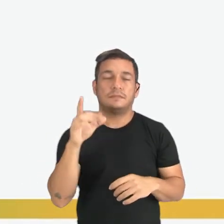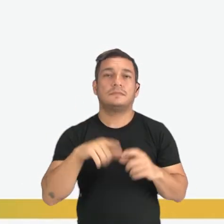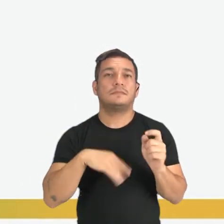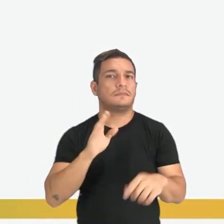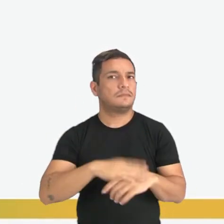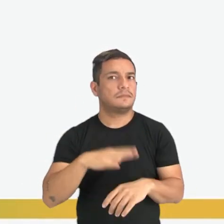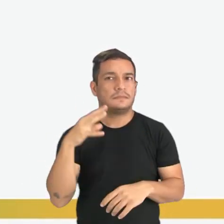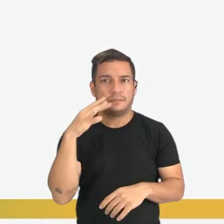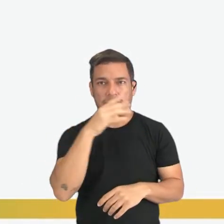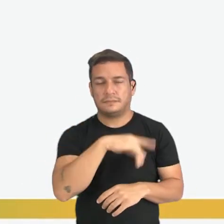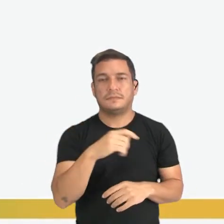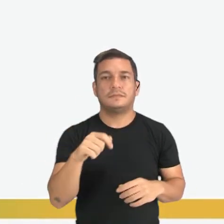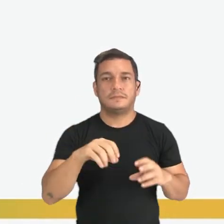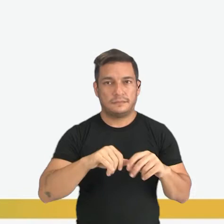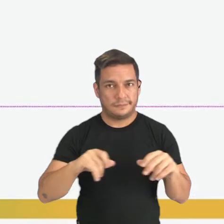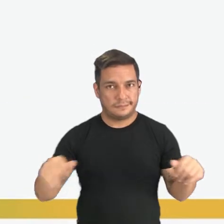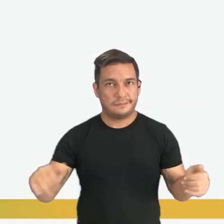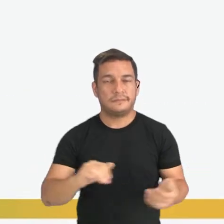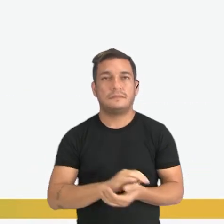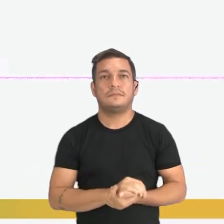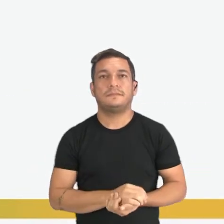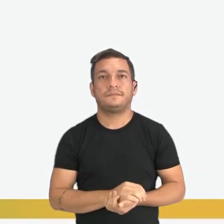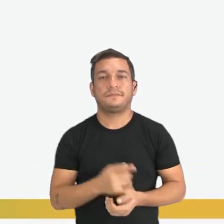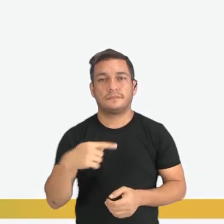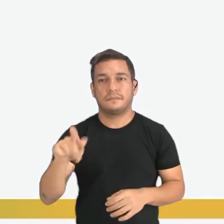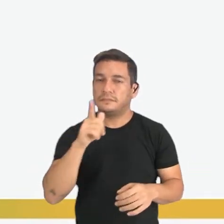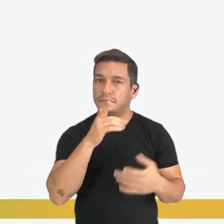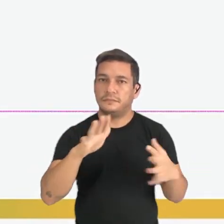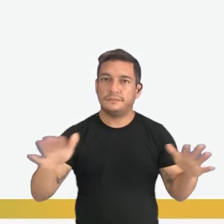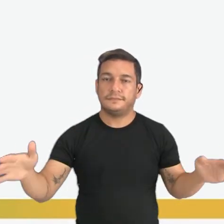quentes que a areia. Ir para a praia é muito